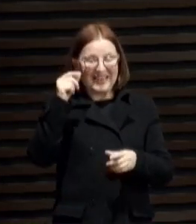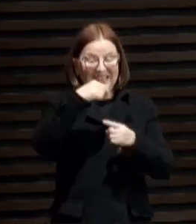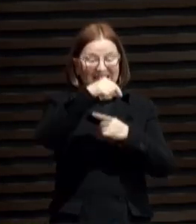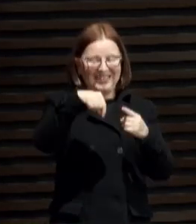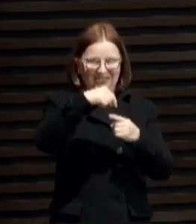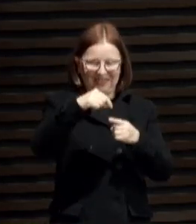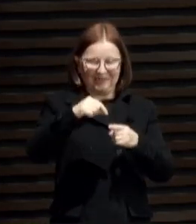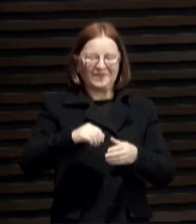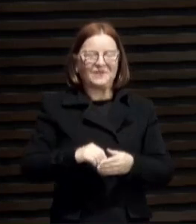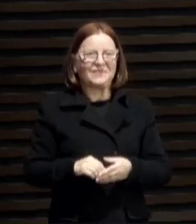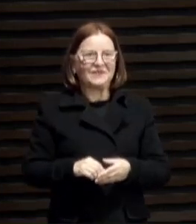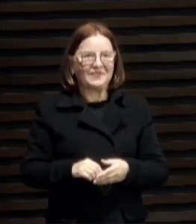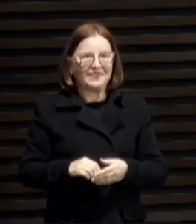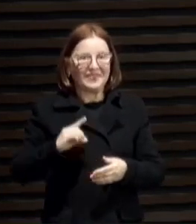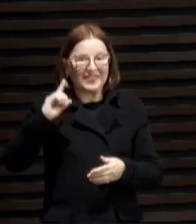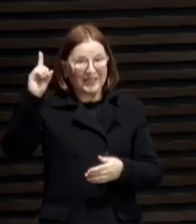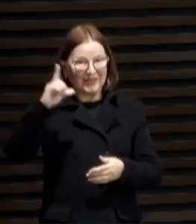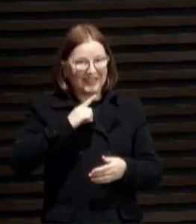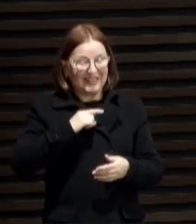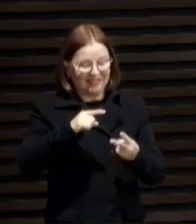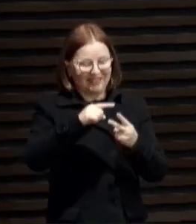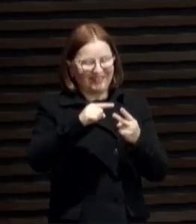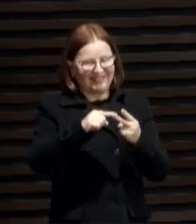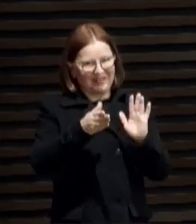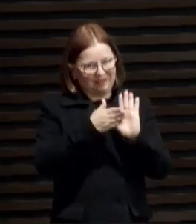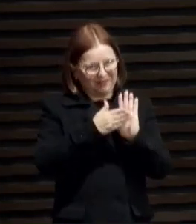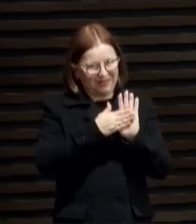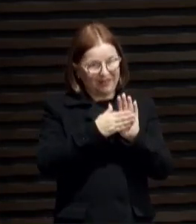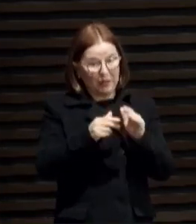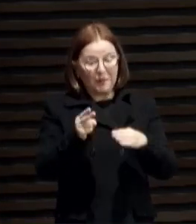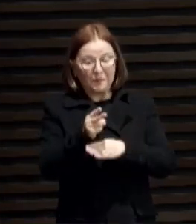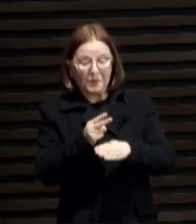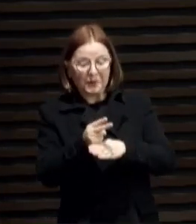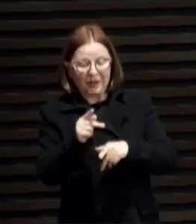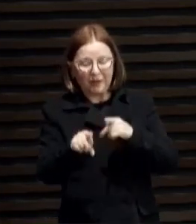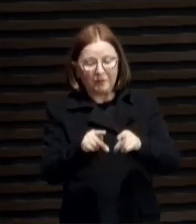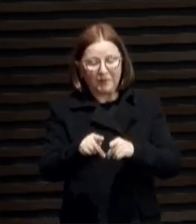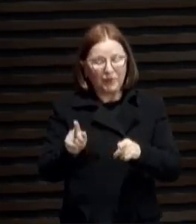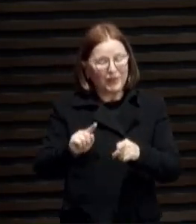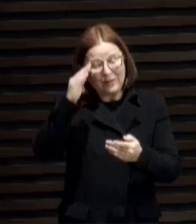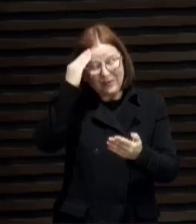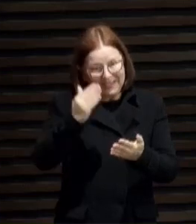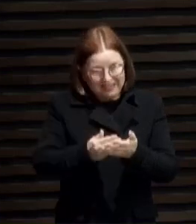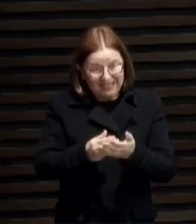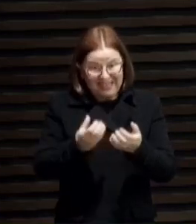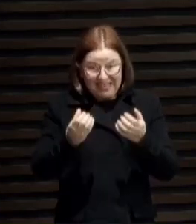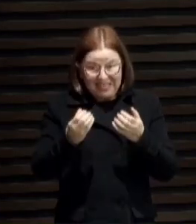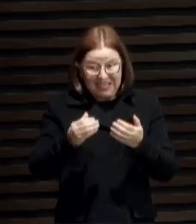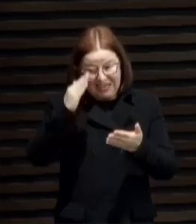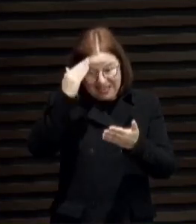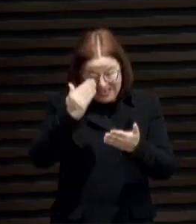santificação. Deus tem esses 2 propósitos. Ele busca aquele que não crê, para que creia e